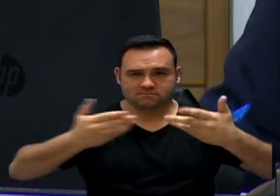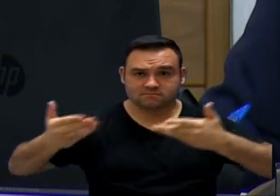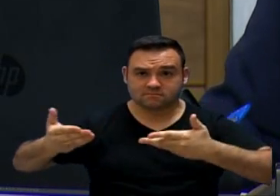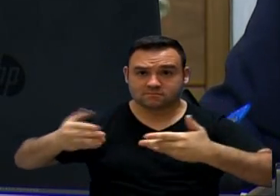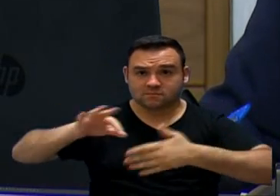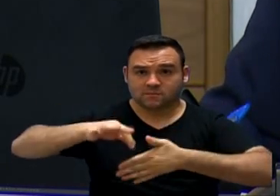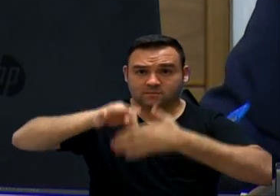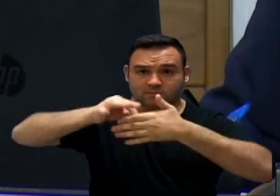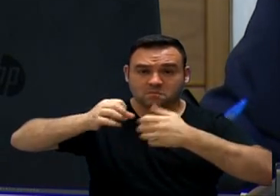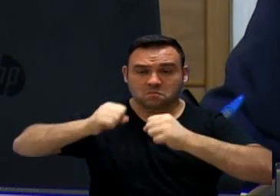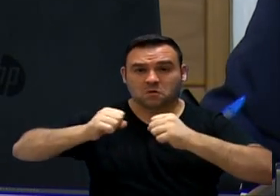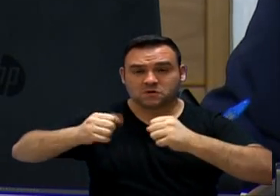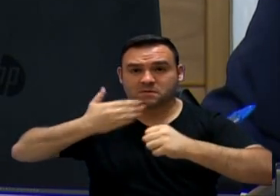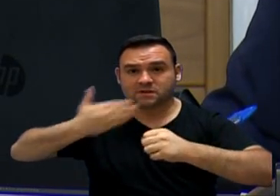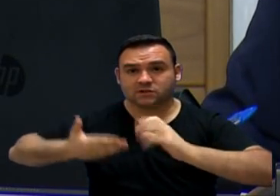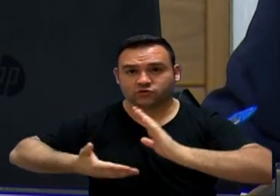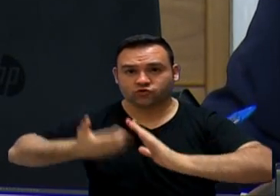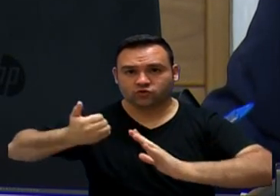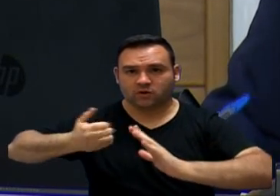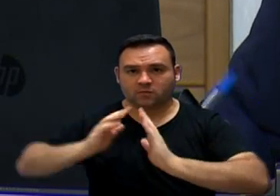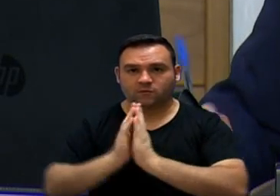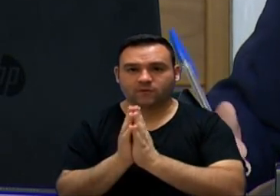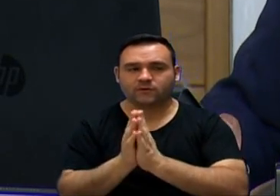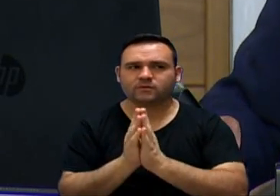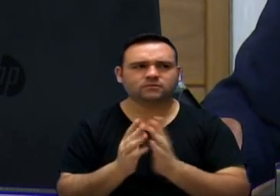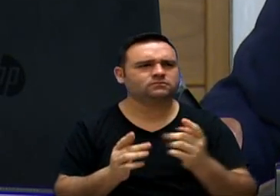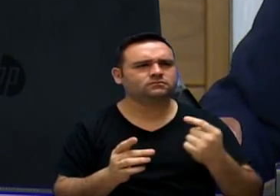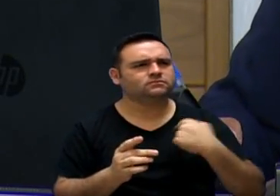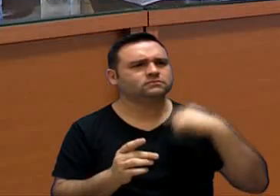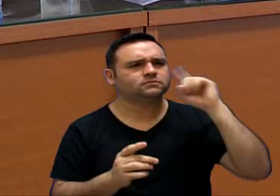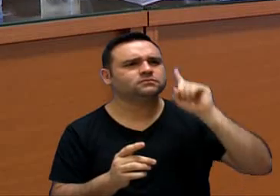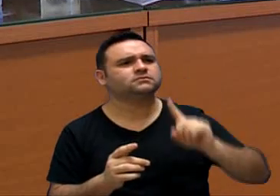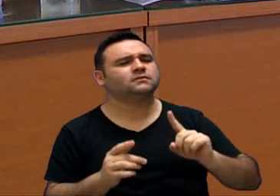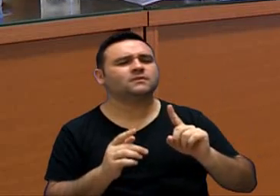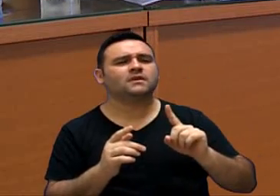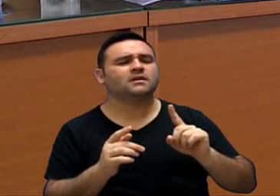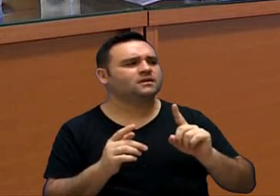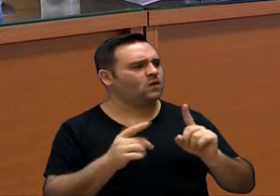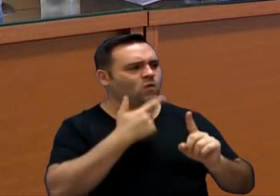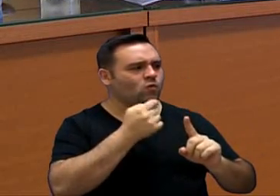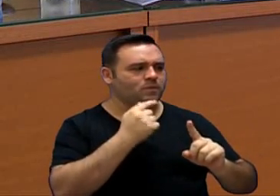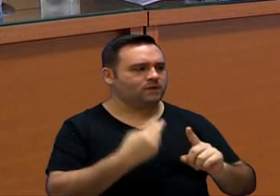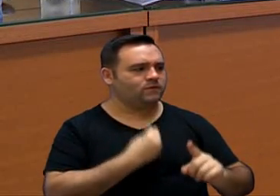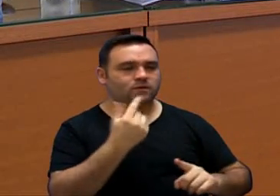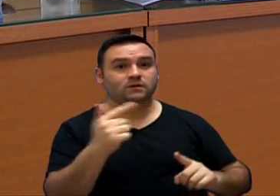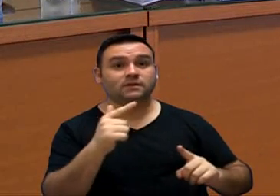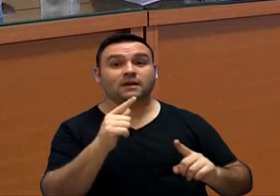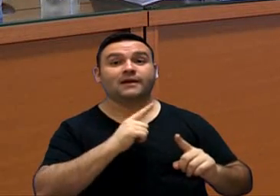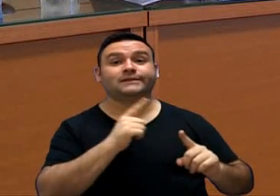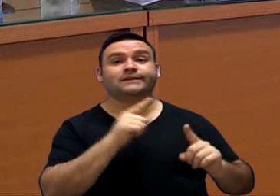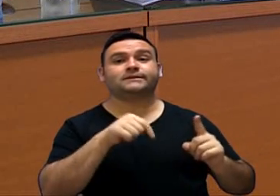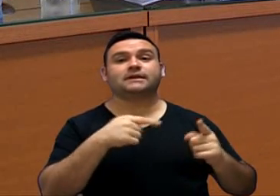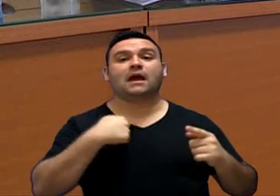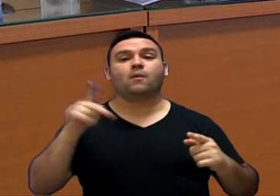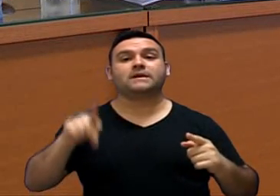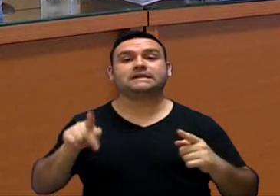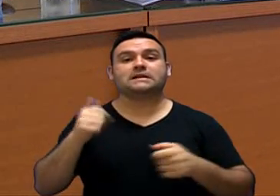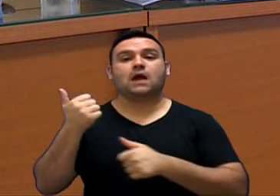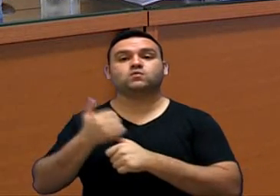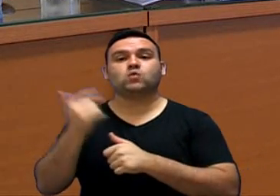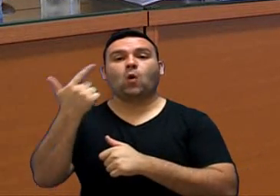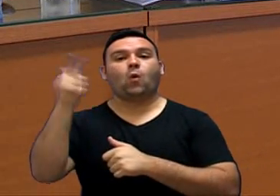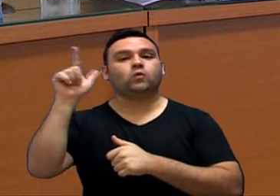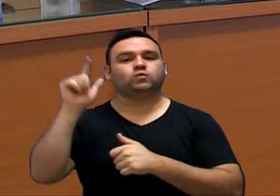você, como líder, Vossa Excelência podia pedir a retirada para mim, por favor? Eu não sei, ele está ausente. Ele está representando essa presidência em um